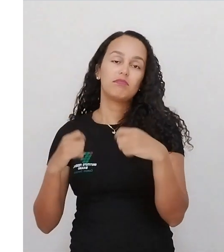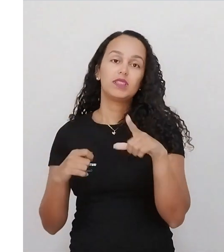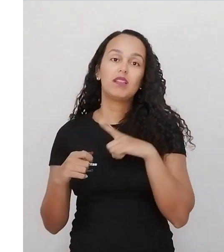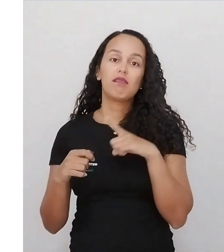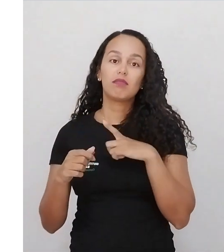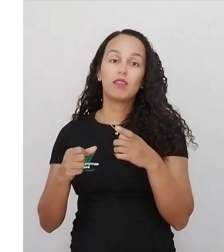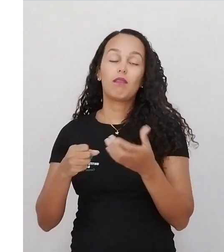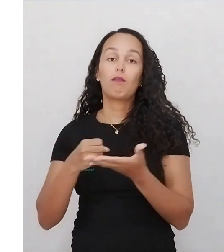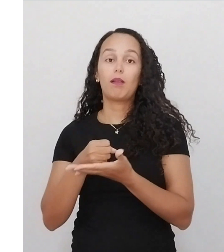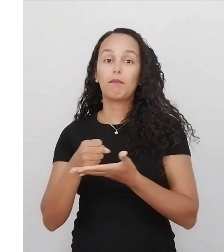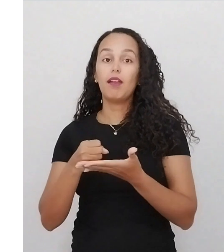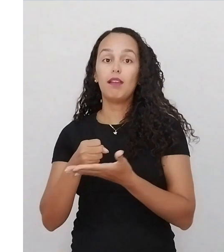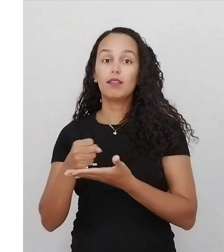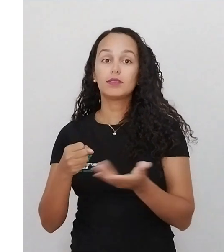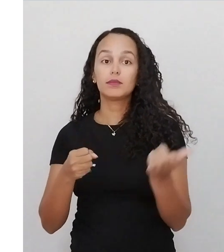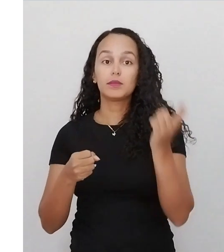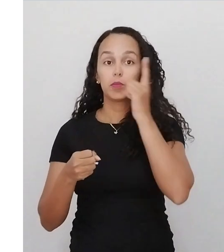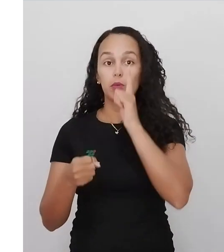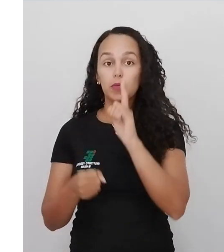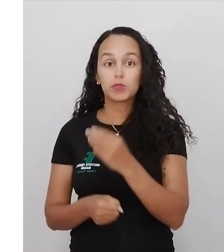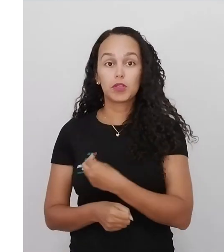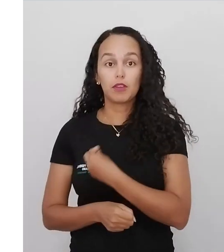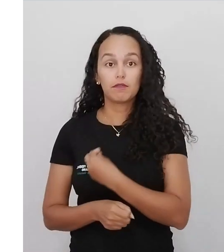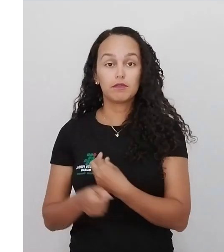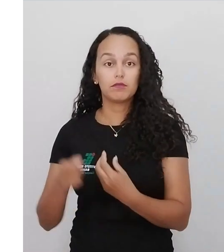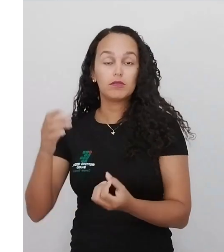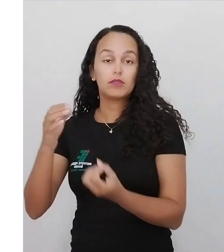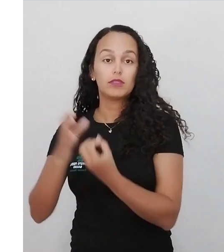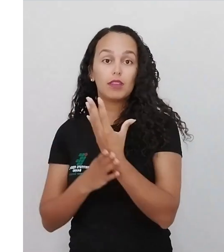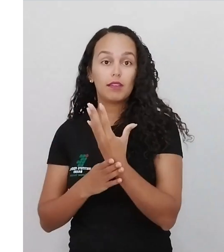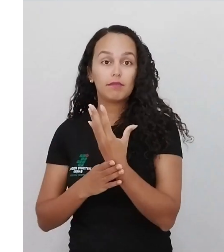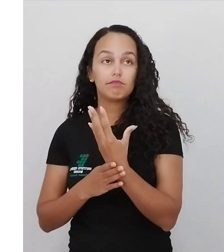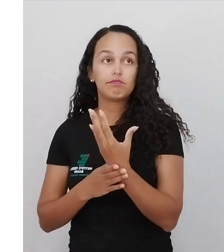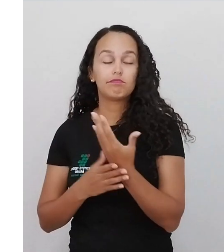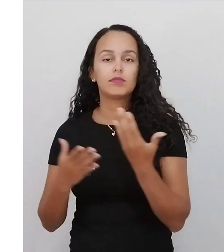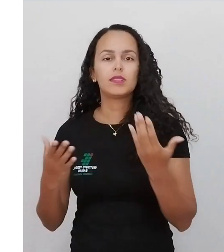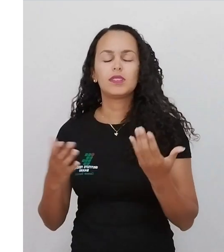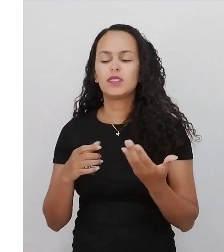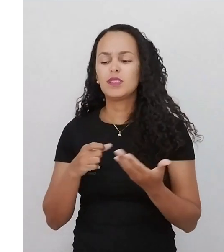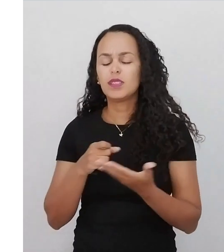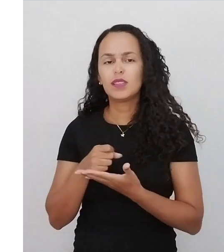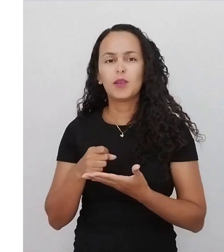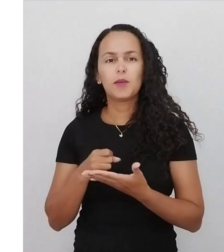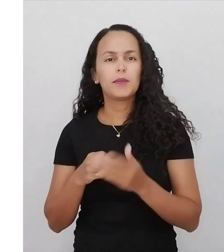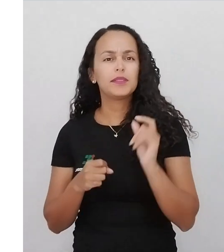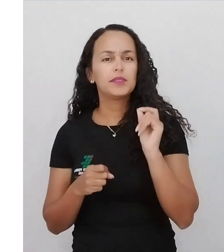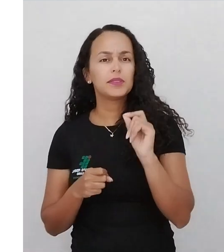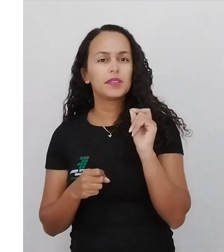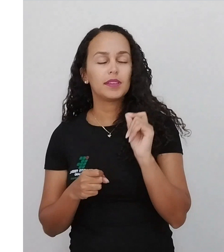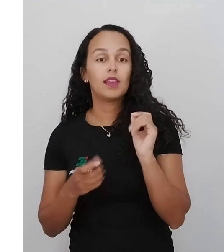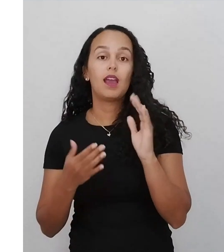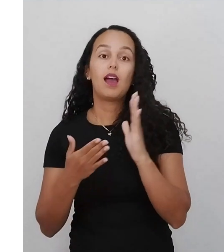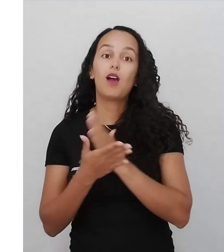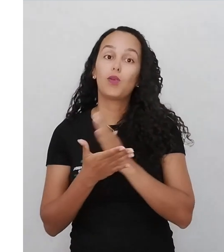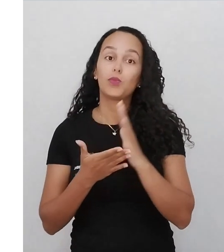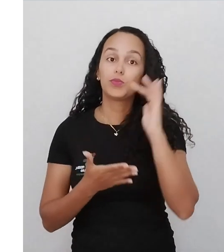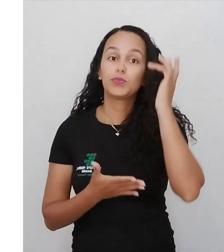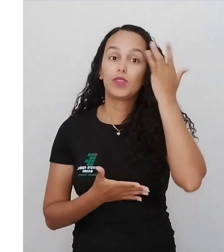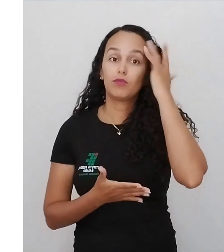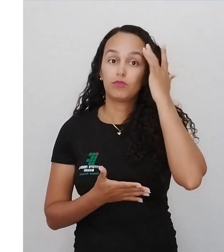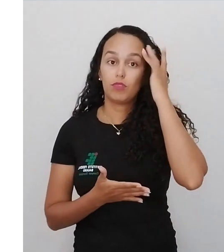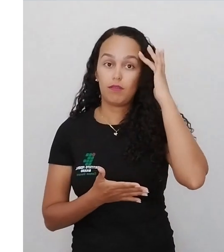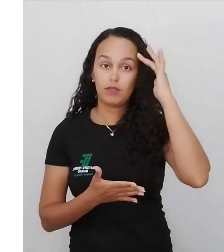princípio ativo para o surgimento dessa vida, né? Esse princípio ativo, para alguns,